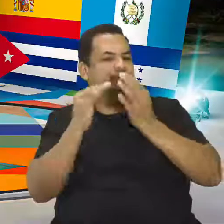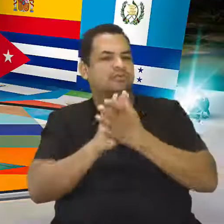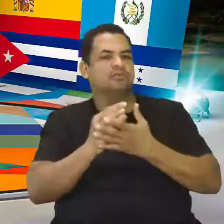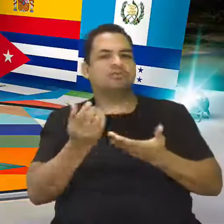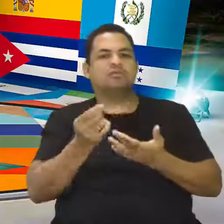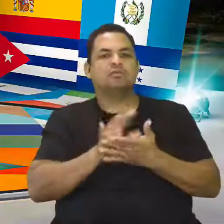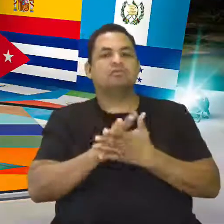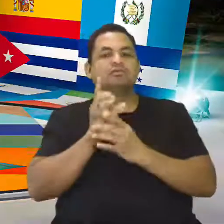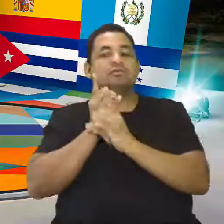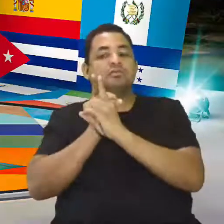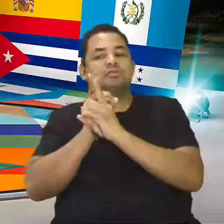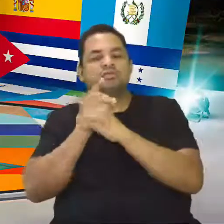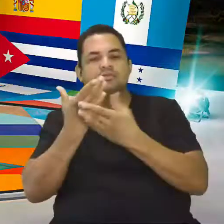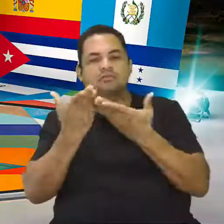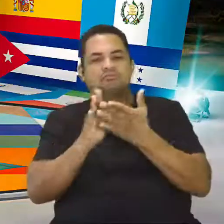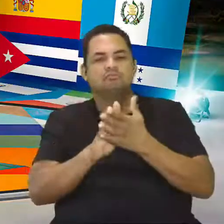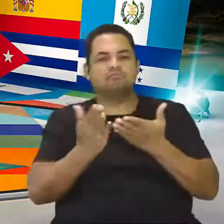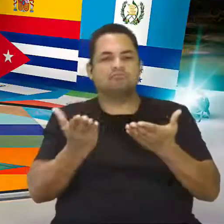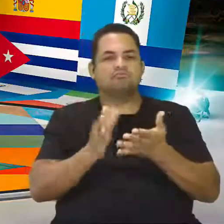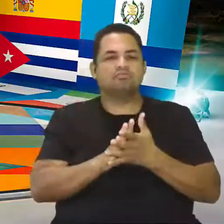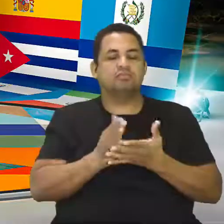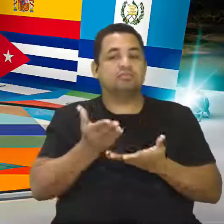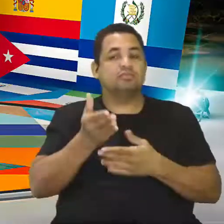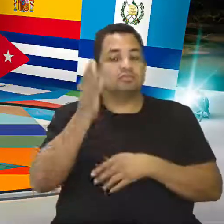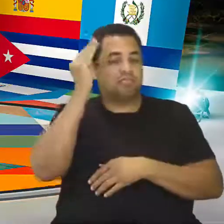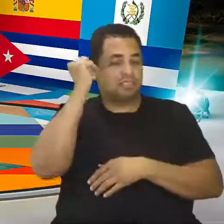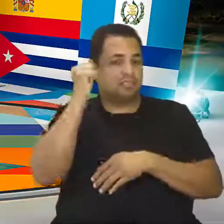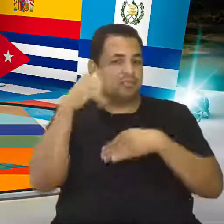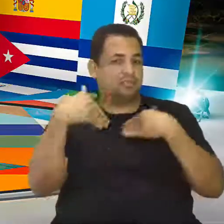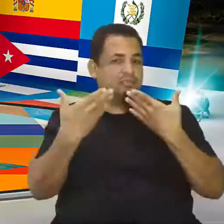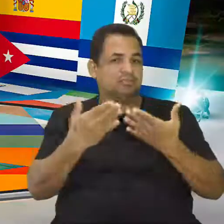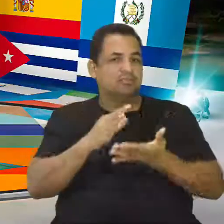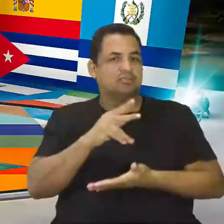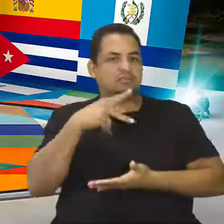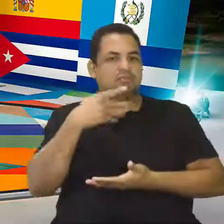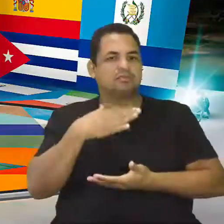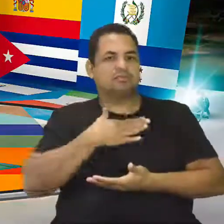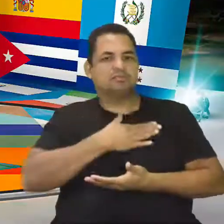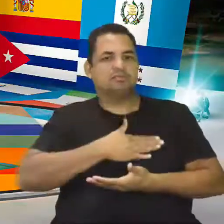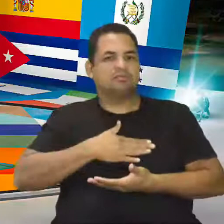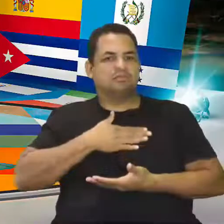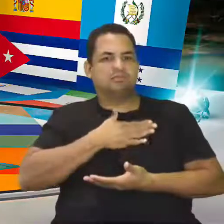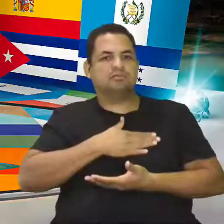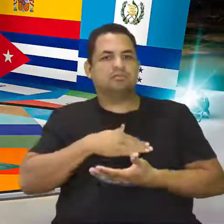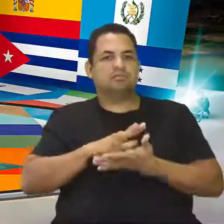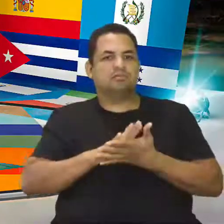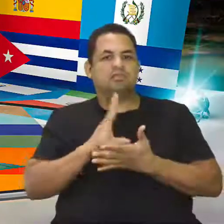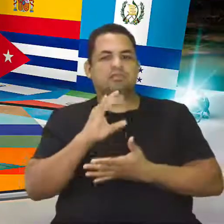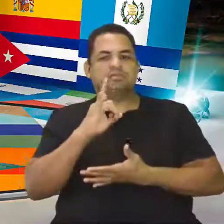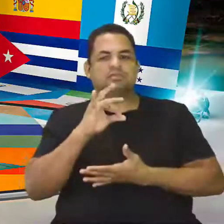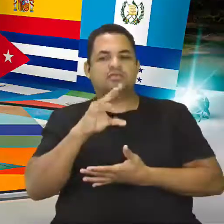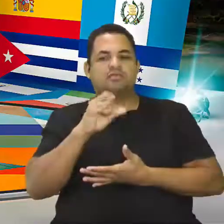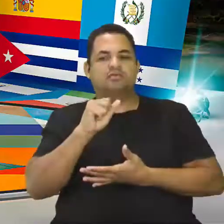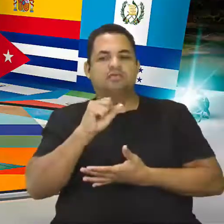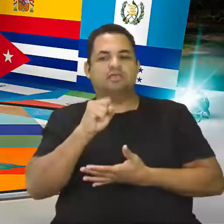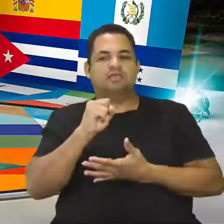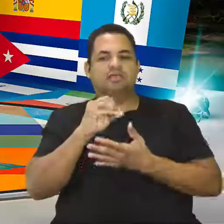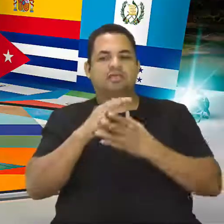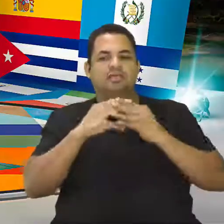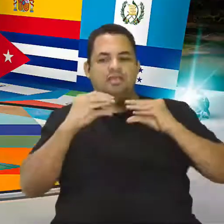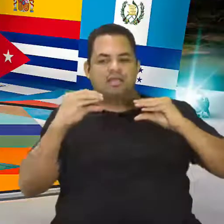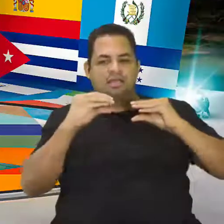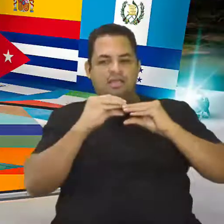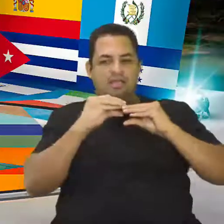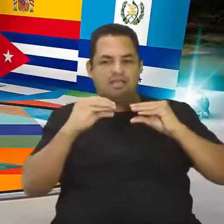foi que você descobriu, o que mais você sabe. Conta pra mim se você gosta da saltenha boliviana que eu aprendi